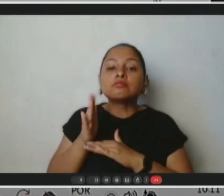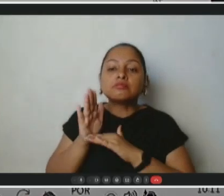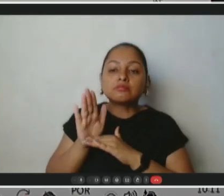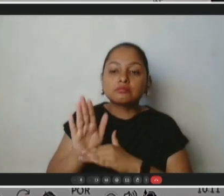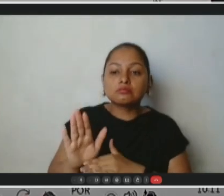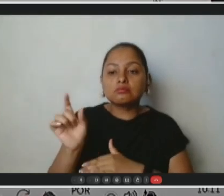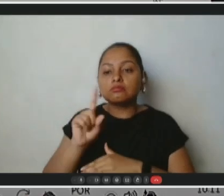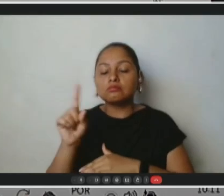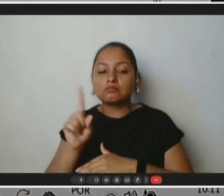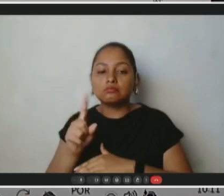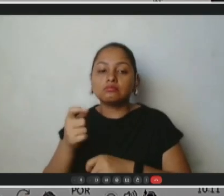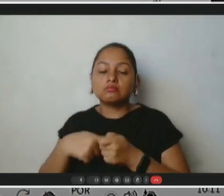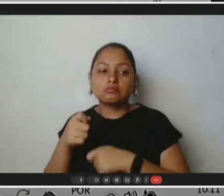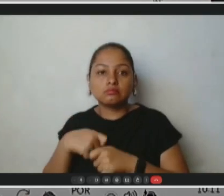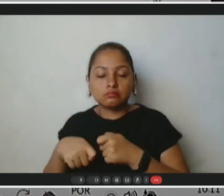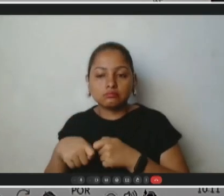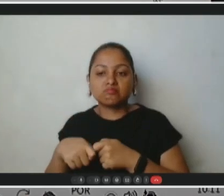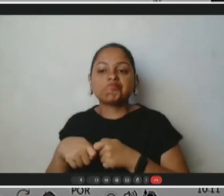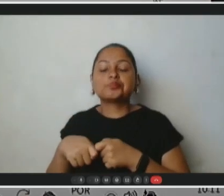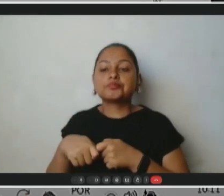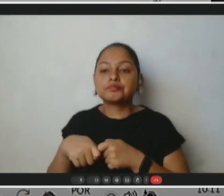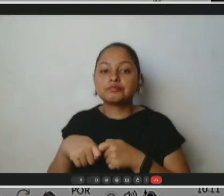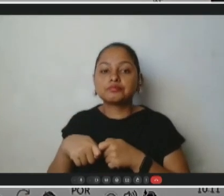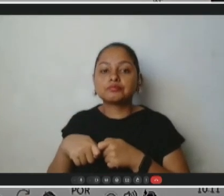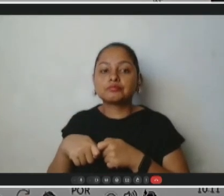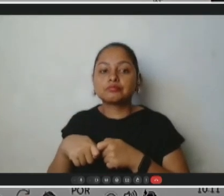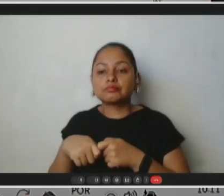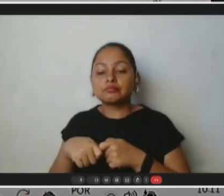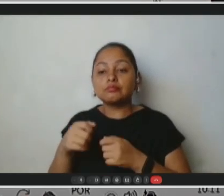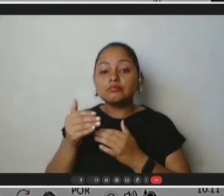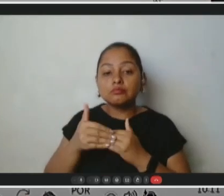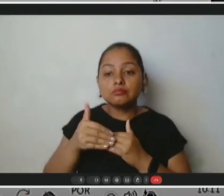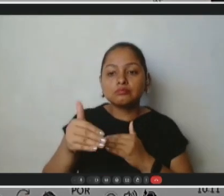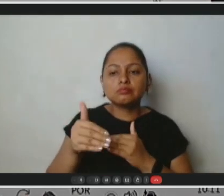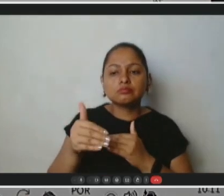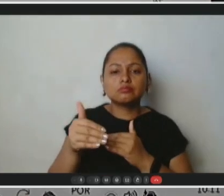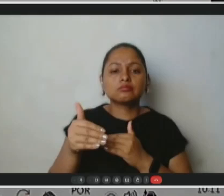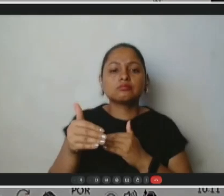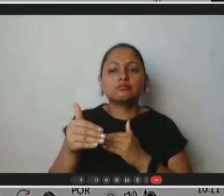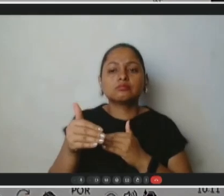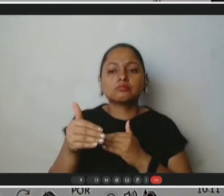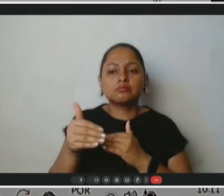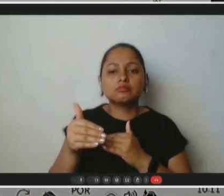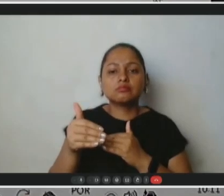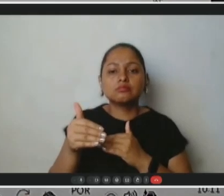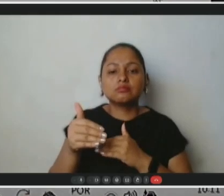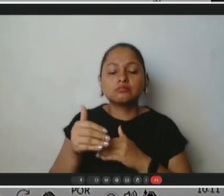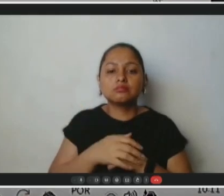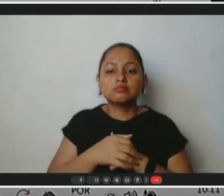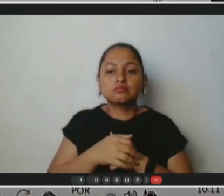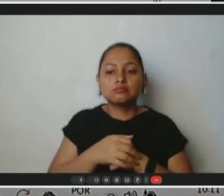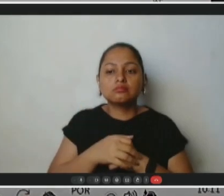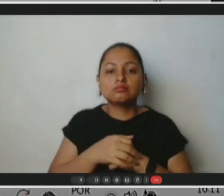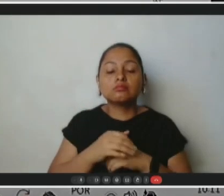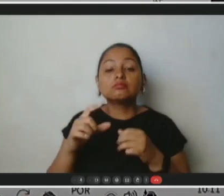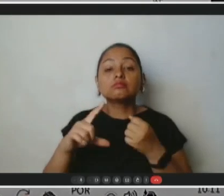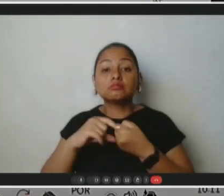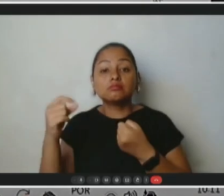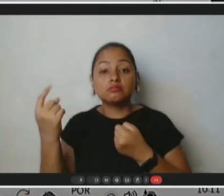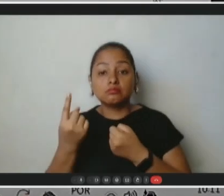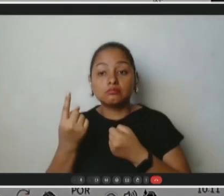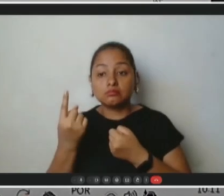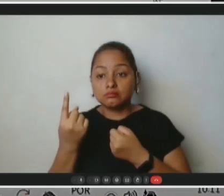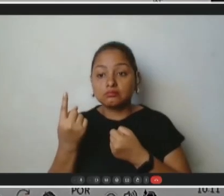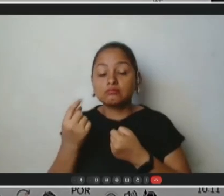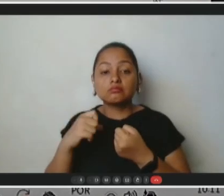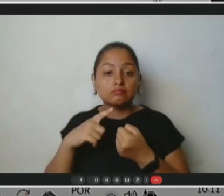financeiro no exercício em que iniciar sua vigência e nos dois subsequentes. Parágrafo único. O limite para renúncia